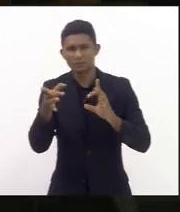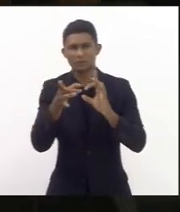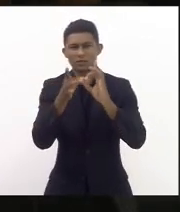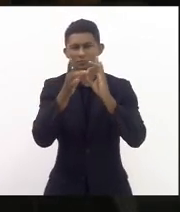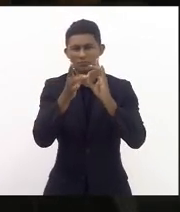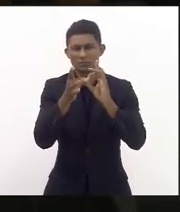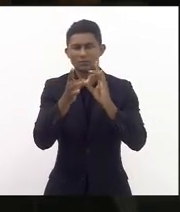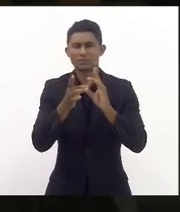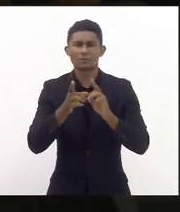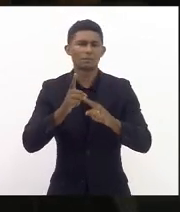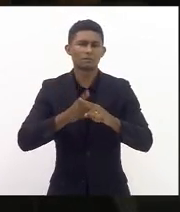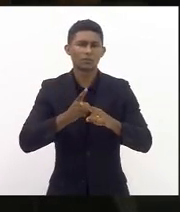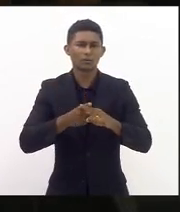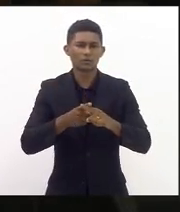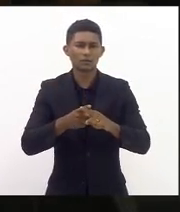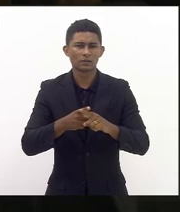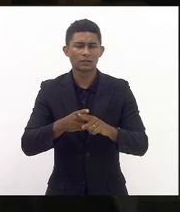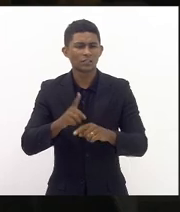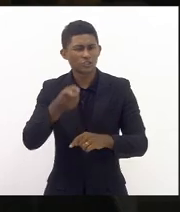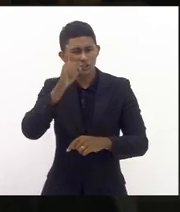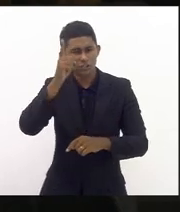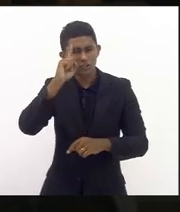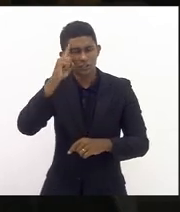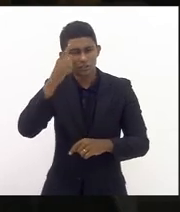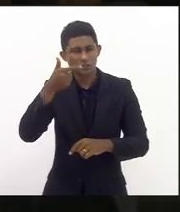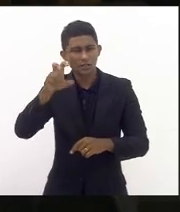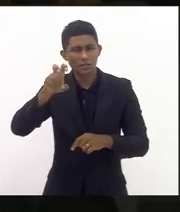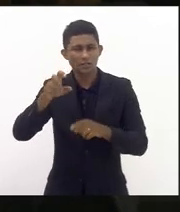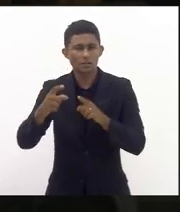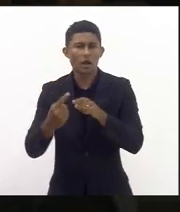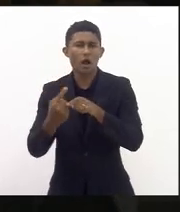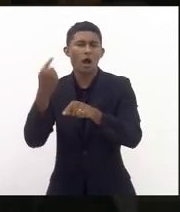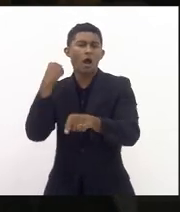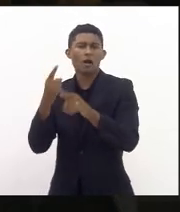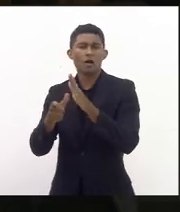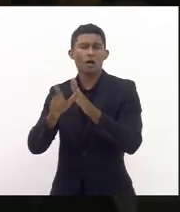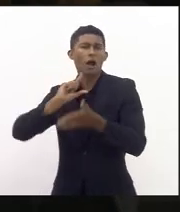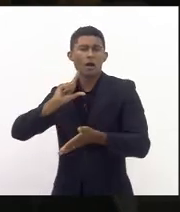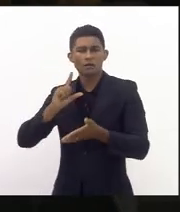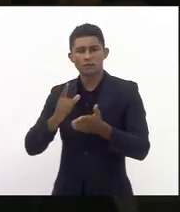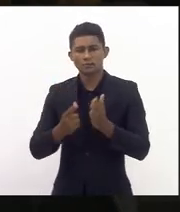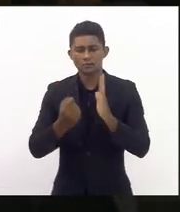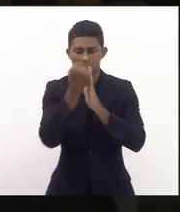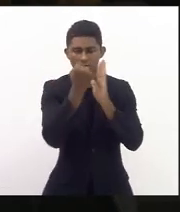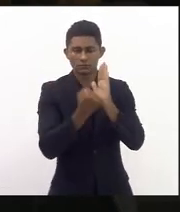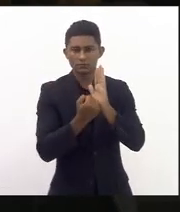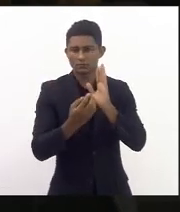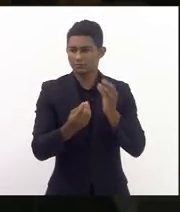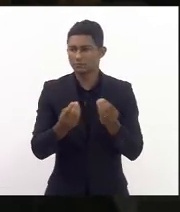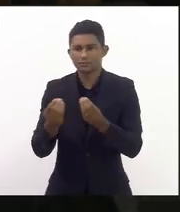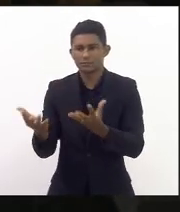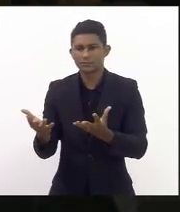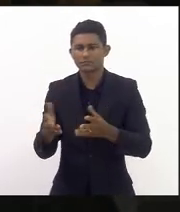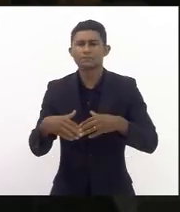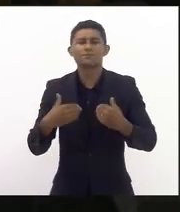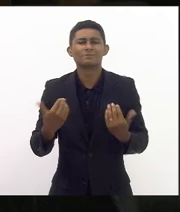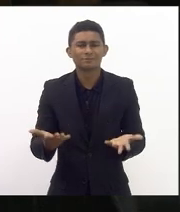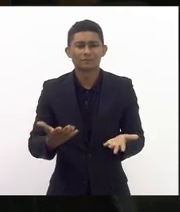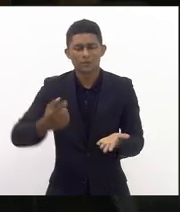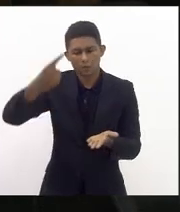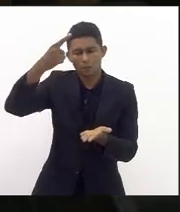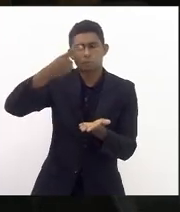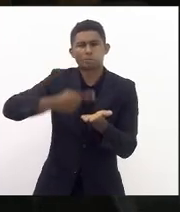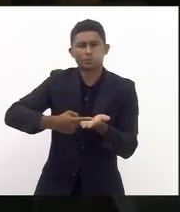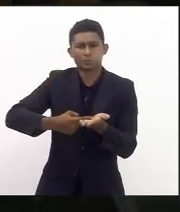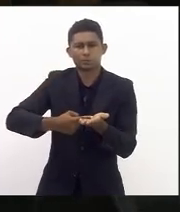celebrado cerca de 15 dias antes da expedição da licença. Então, foi um acordo